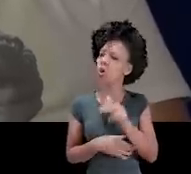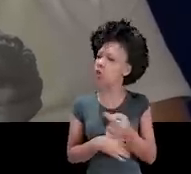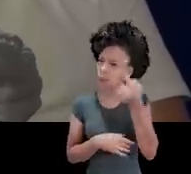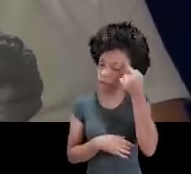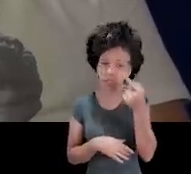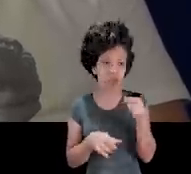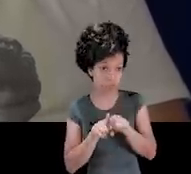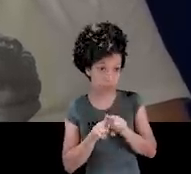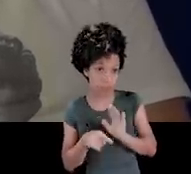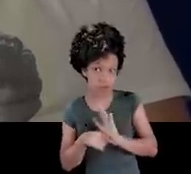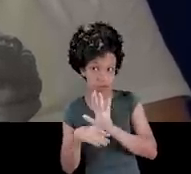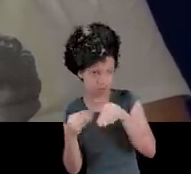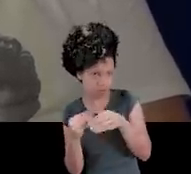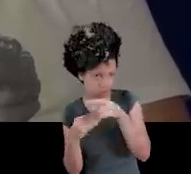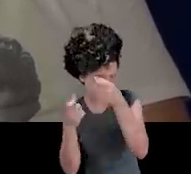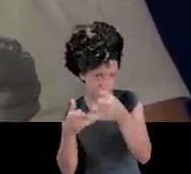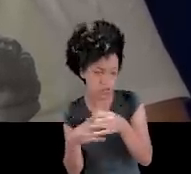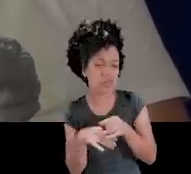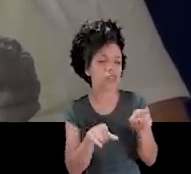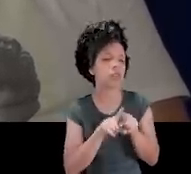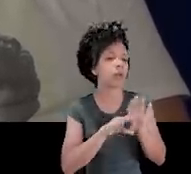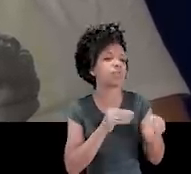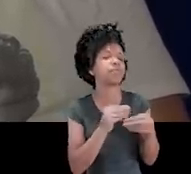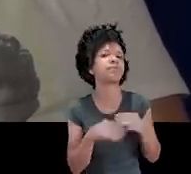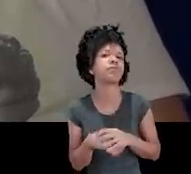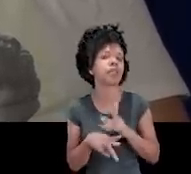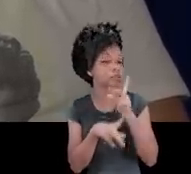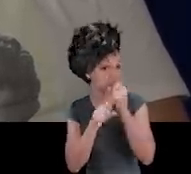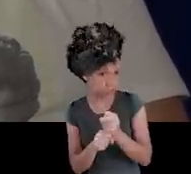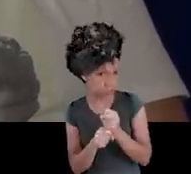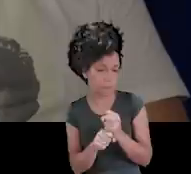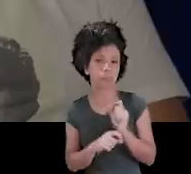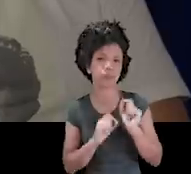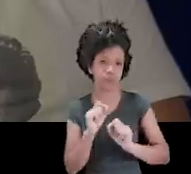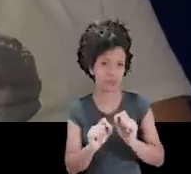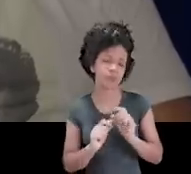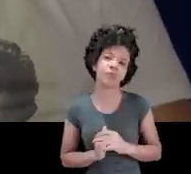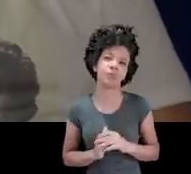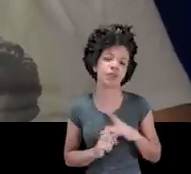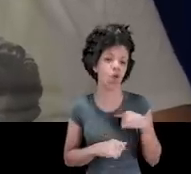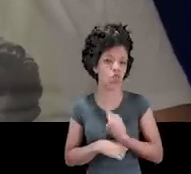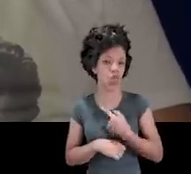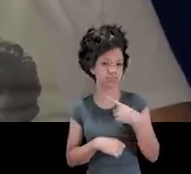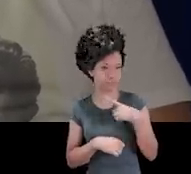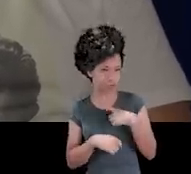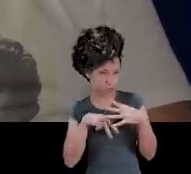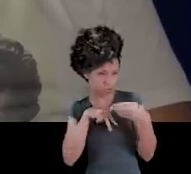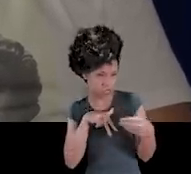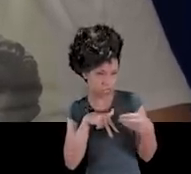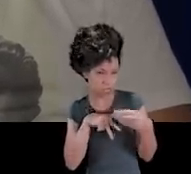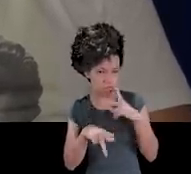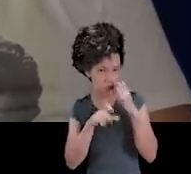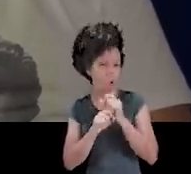mas vou corroborar com o que ela disse e com o que você está dizendo e potencializar o discurso. É que, assim, nós temos uma tendência a dar